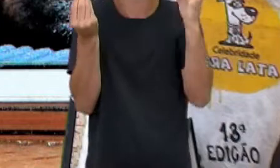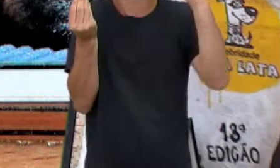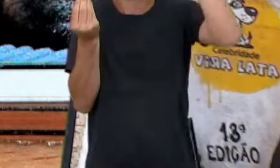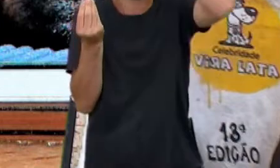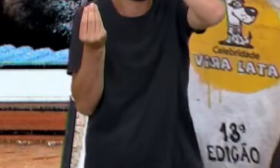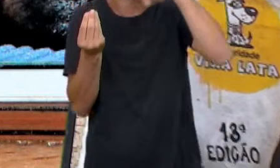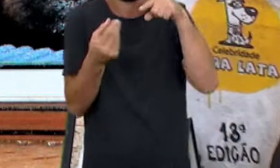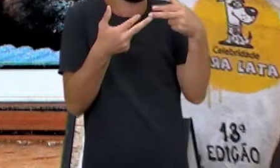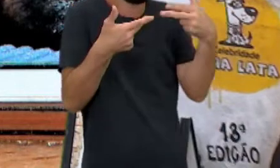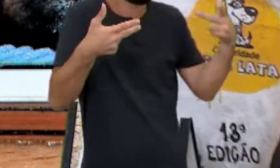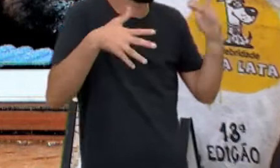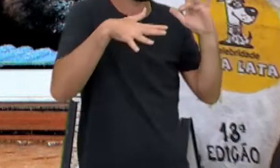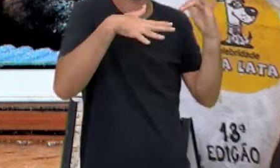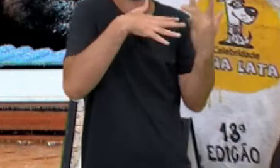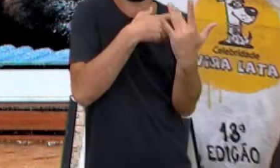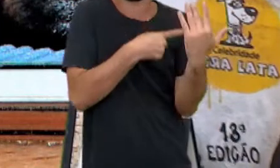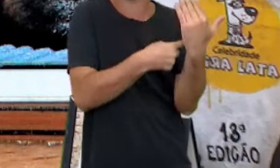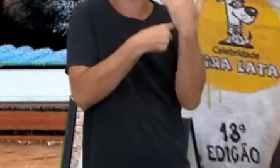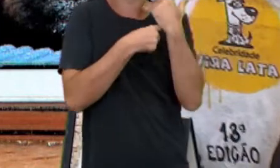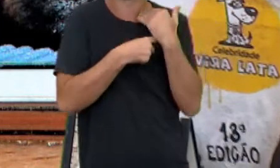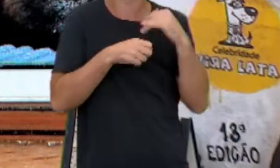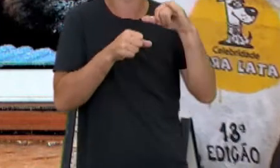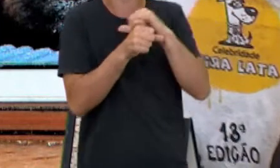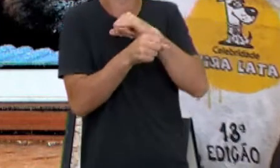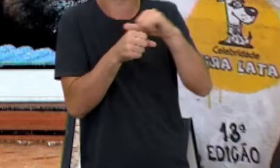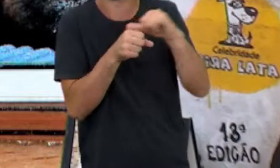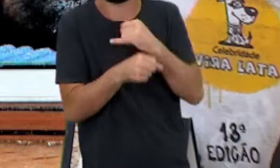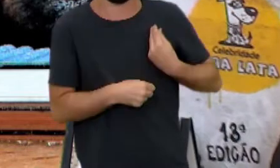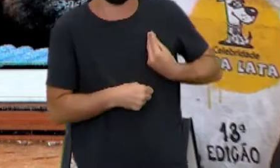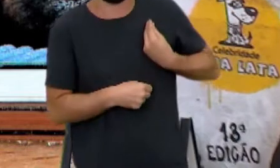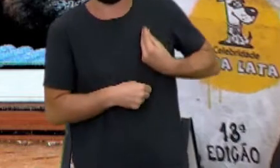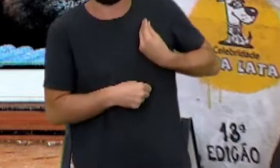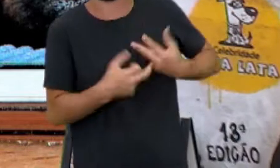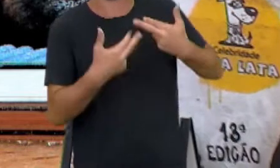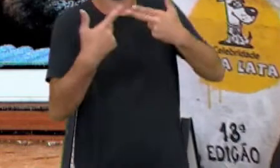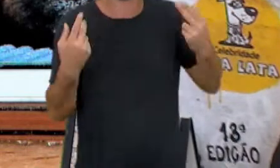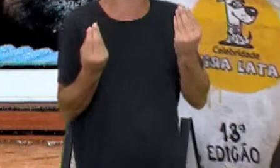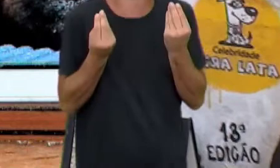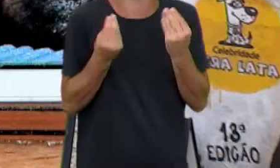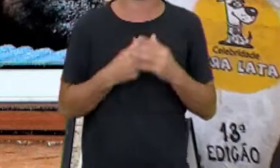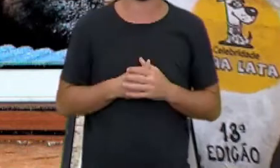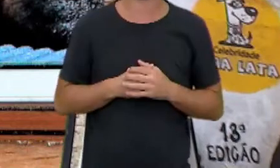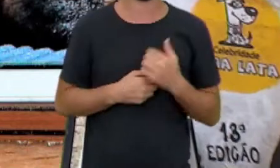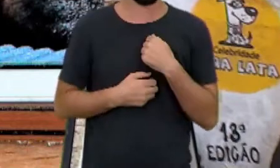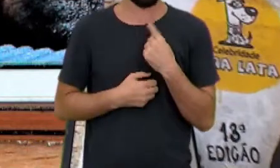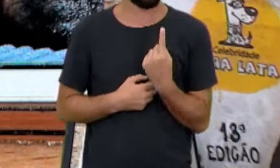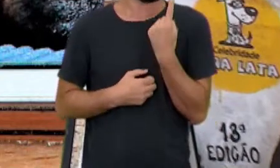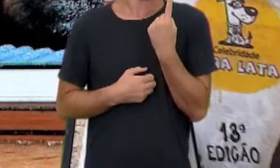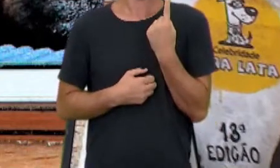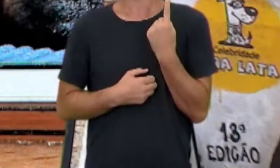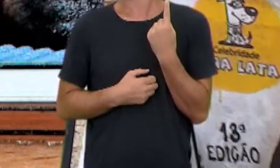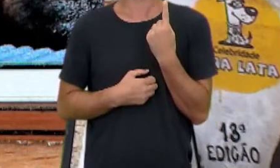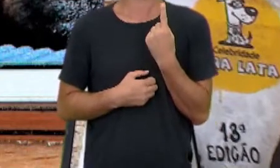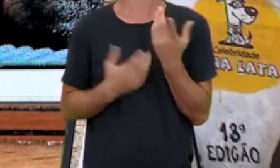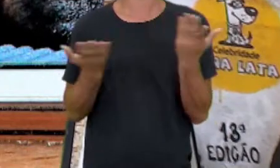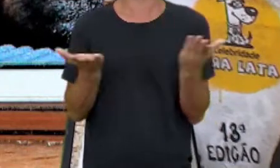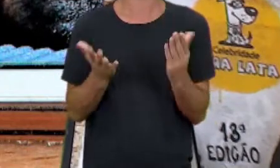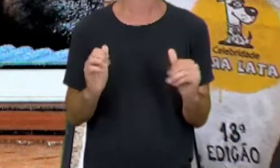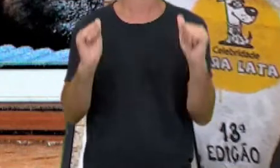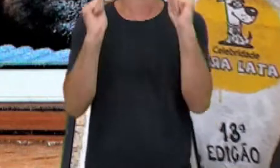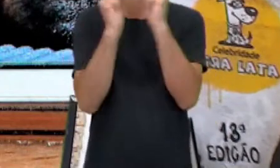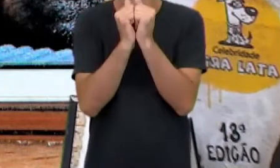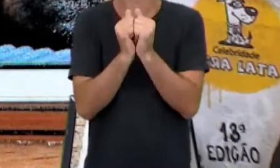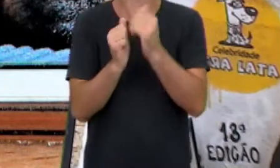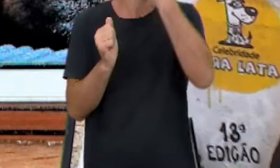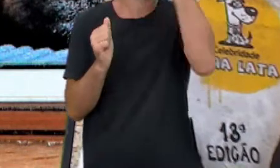essas ferramentas com relação ao nosso projeto de vida, com relação às artes e tudo mais. E não estou sozinho hoje. Eu estou aqui com